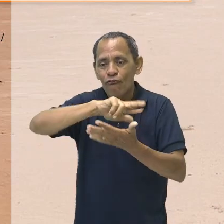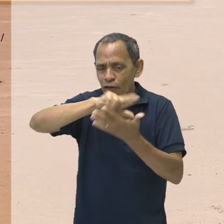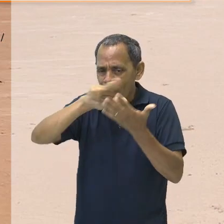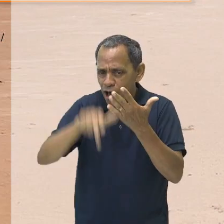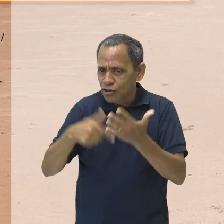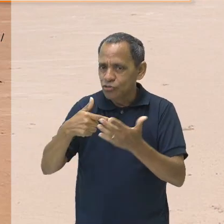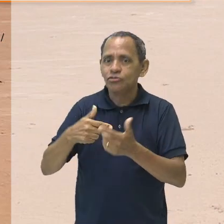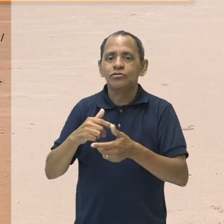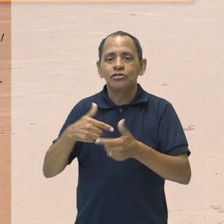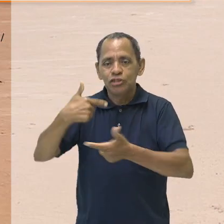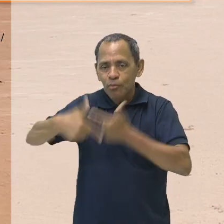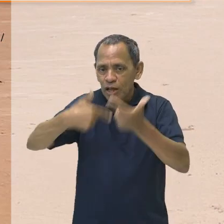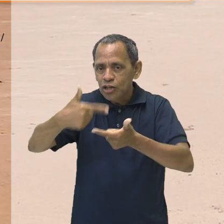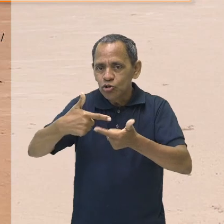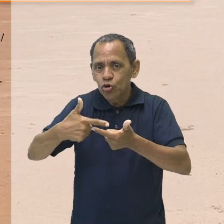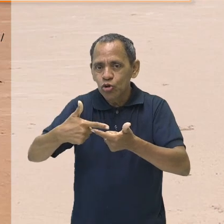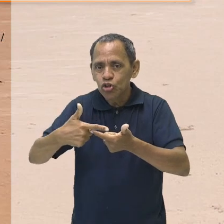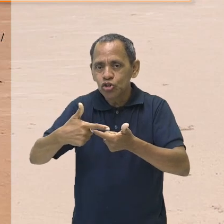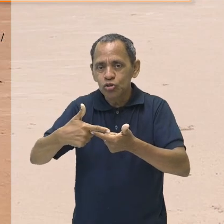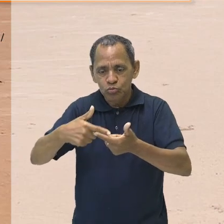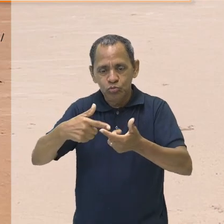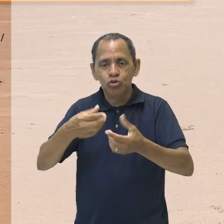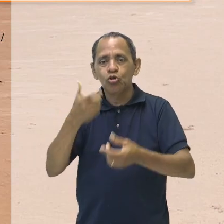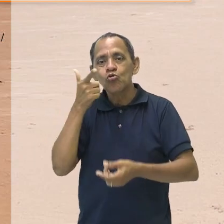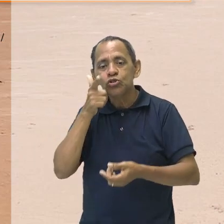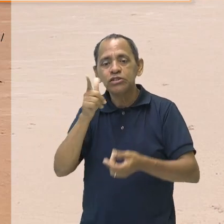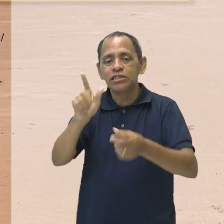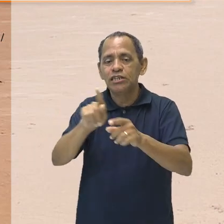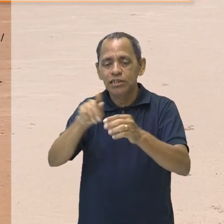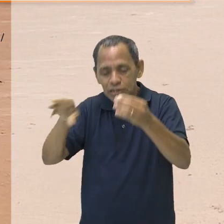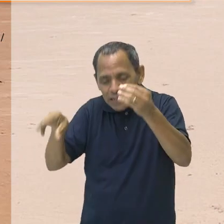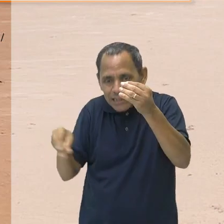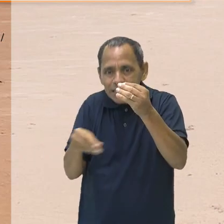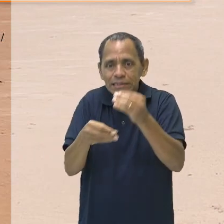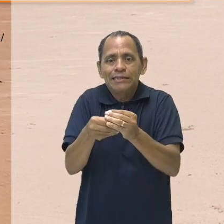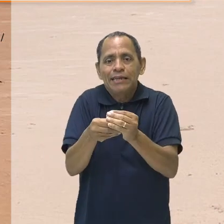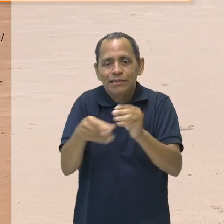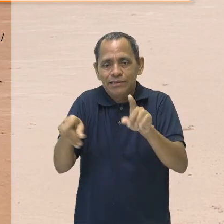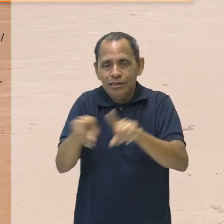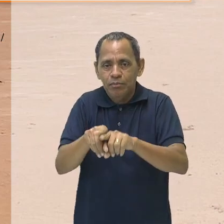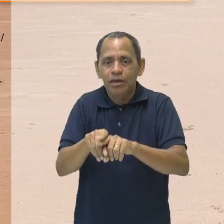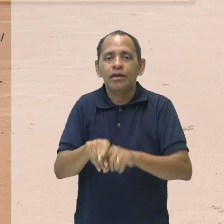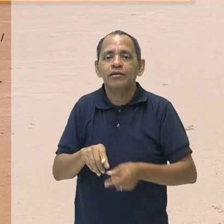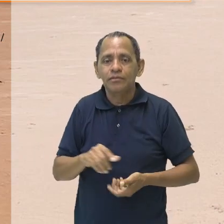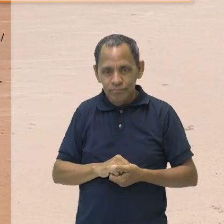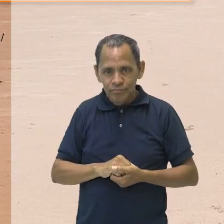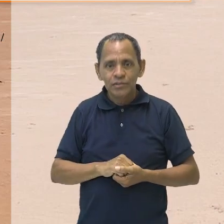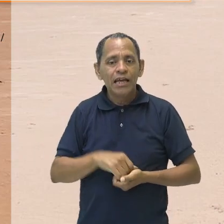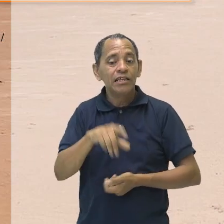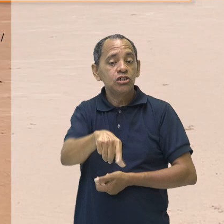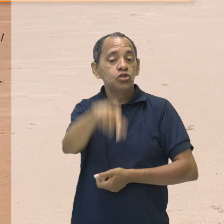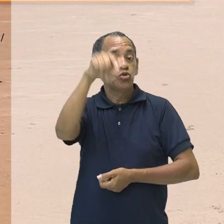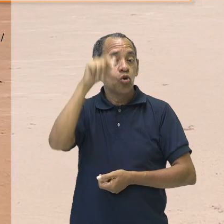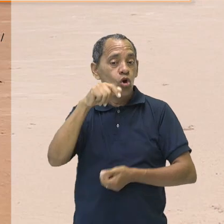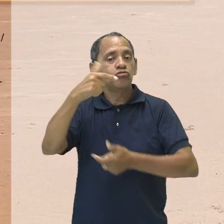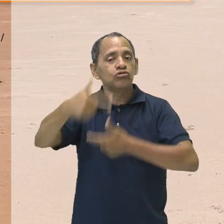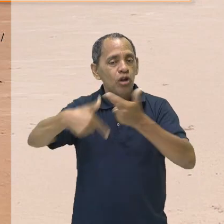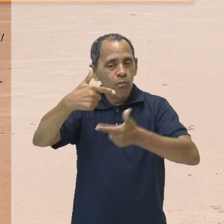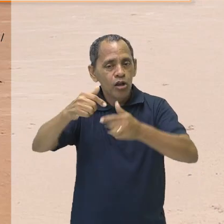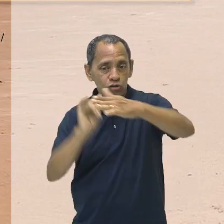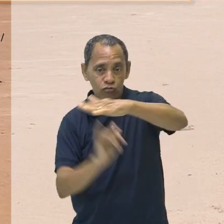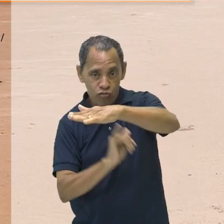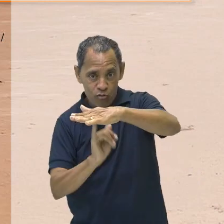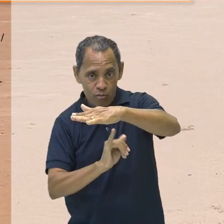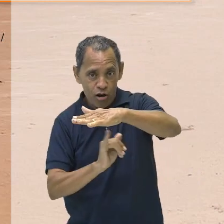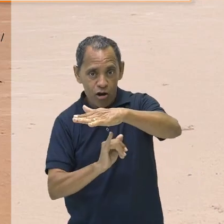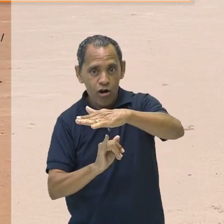encaixarem nas especificações de muitos trabalhos formais, eles acabam, sim, preferindo esse trabalho informal,